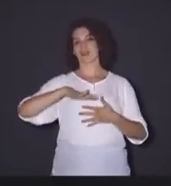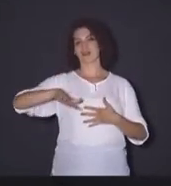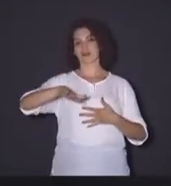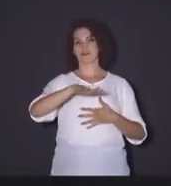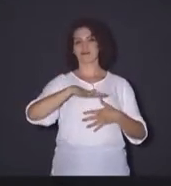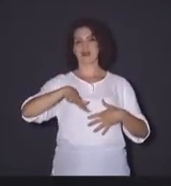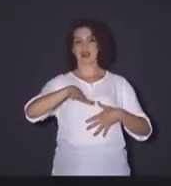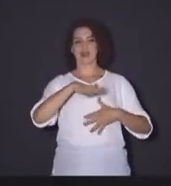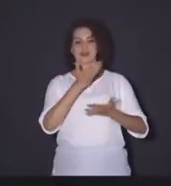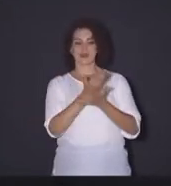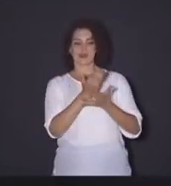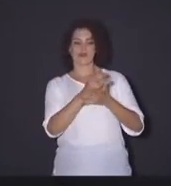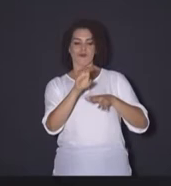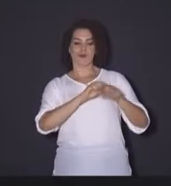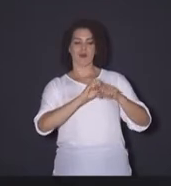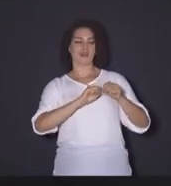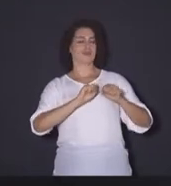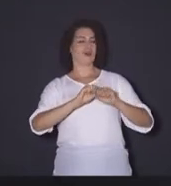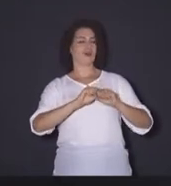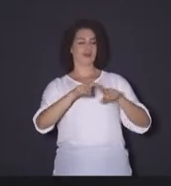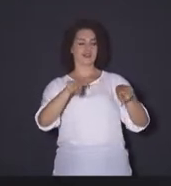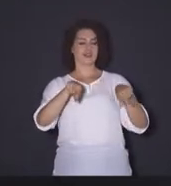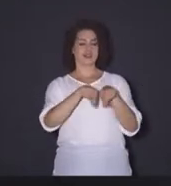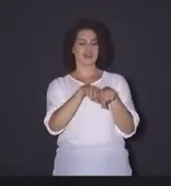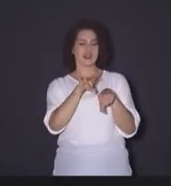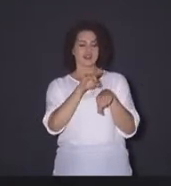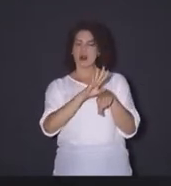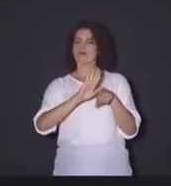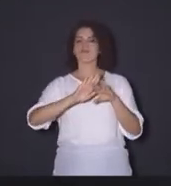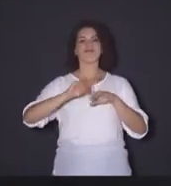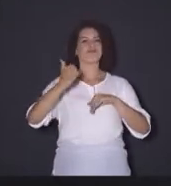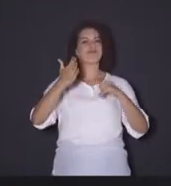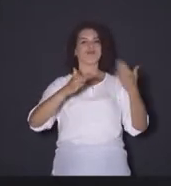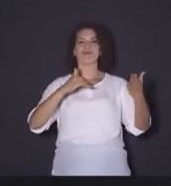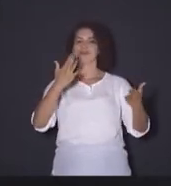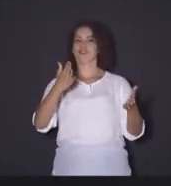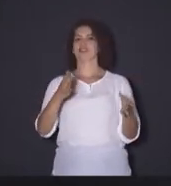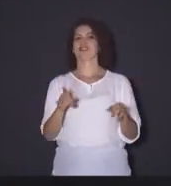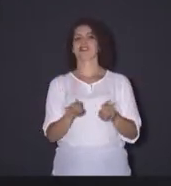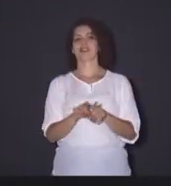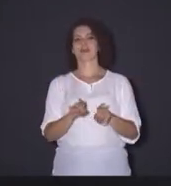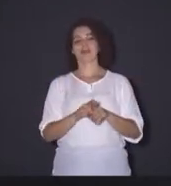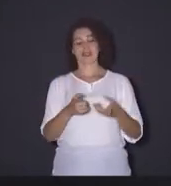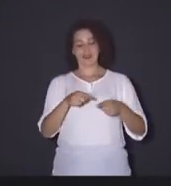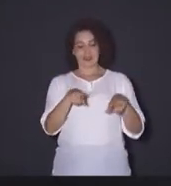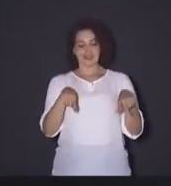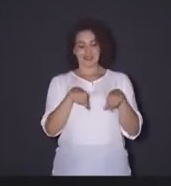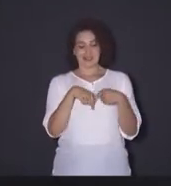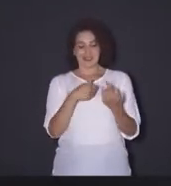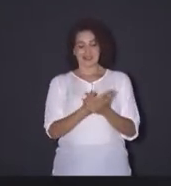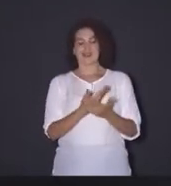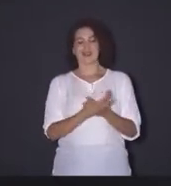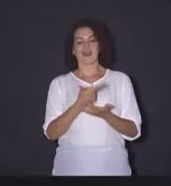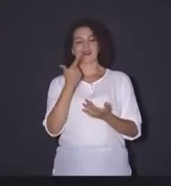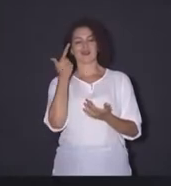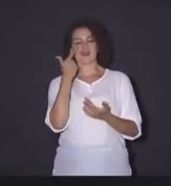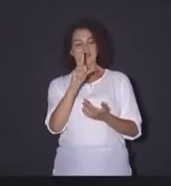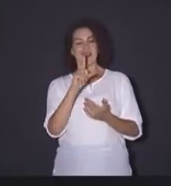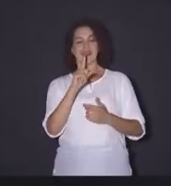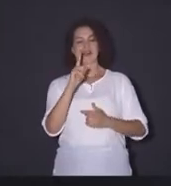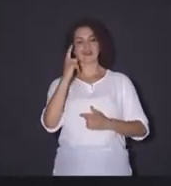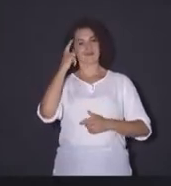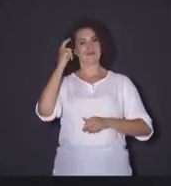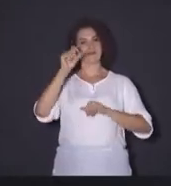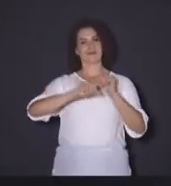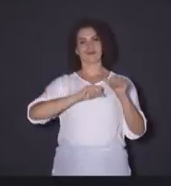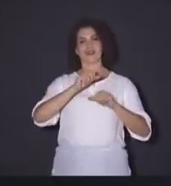para além da sala de aula que de alguma maneira provocam a sala de aula se repensar então aposto muito no corredor eu mesma me